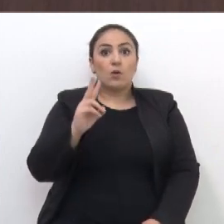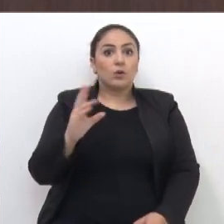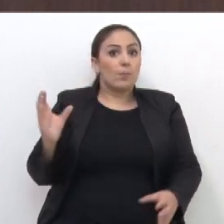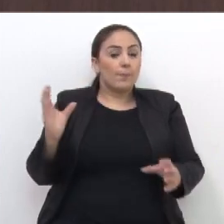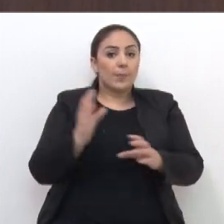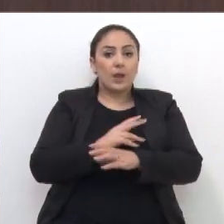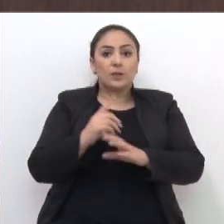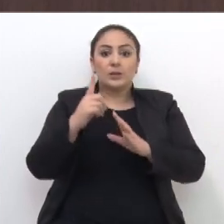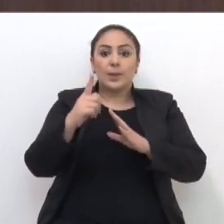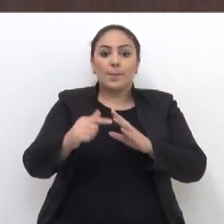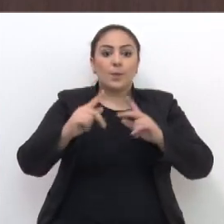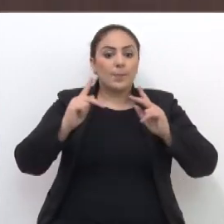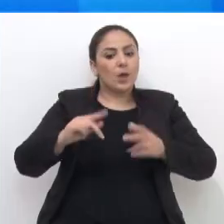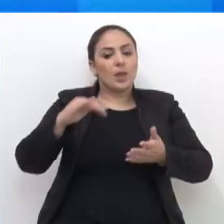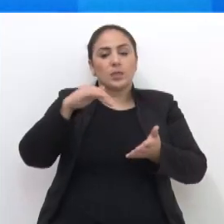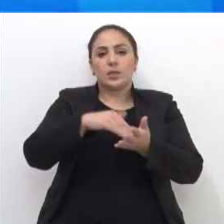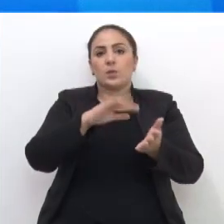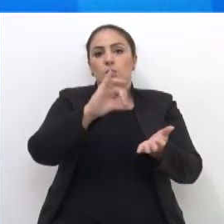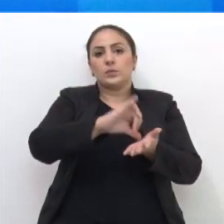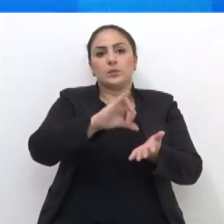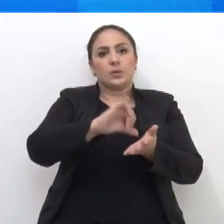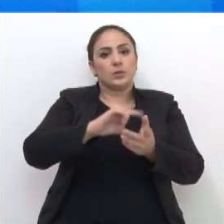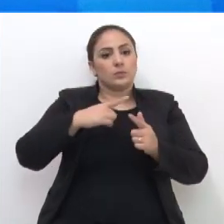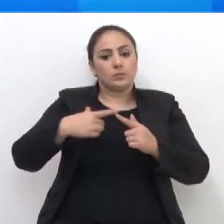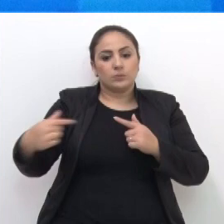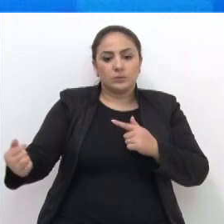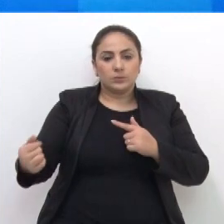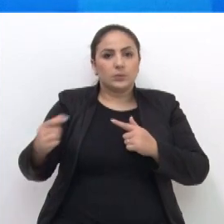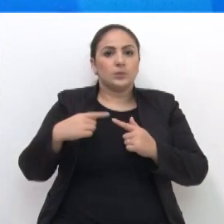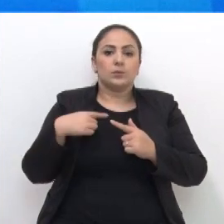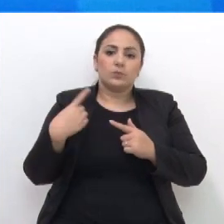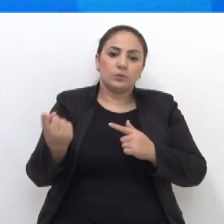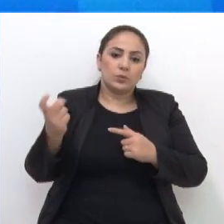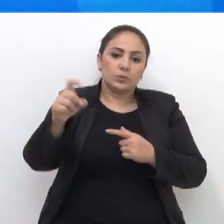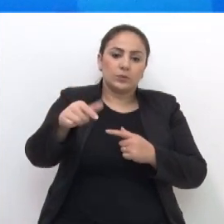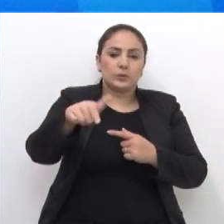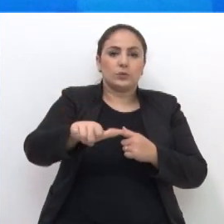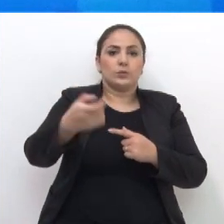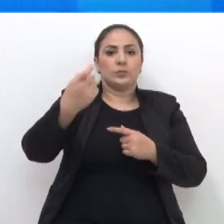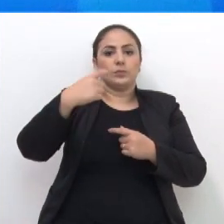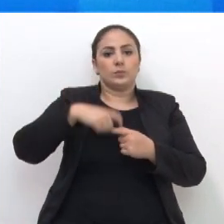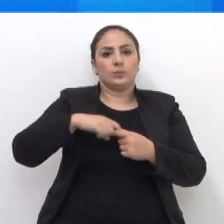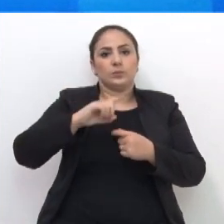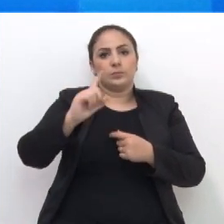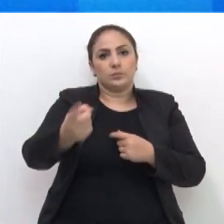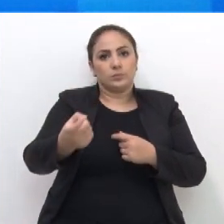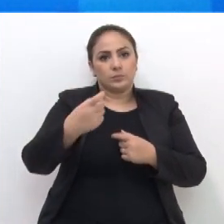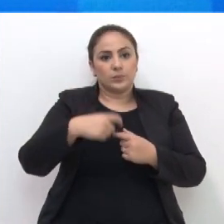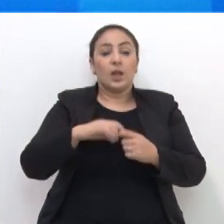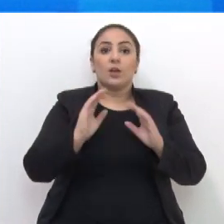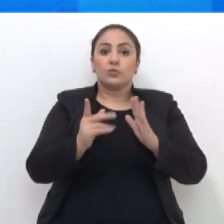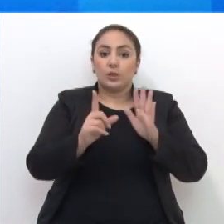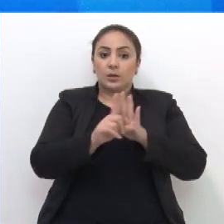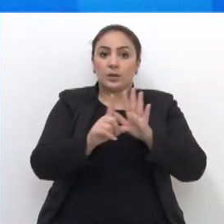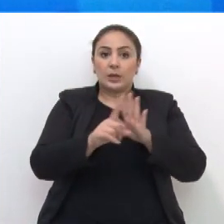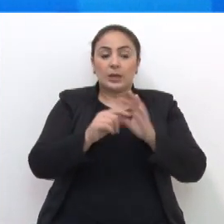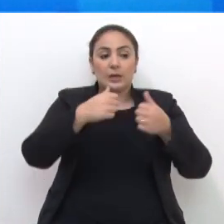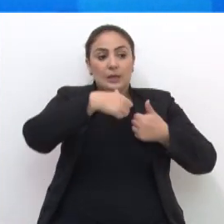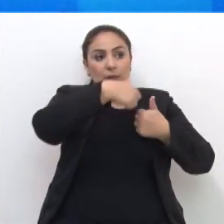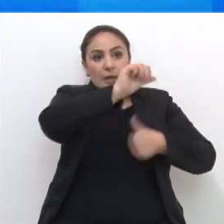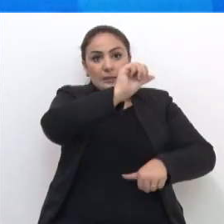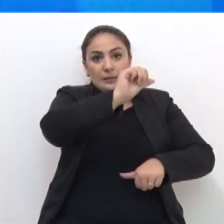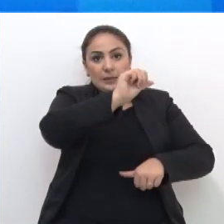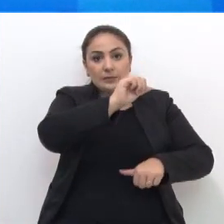Que o ônibus retornava e vamos de novo. Já é lei. Cartazes colocados em condomínios incentivam denúncias de